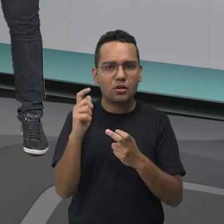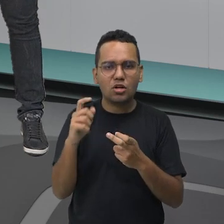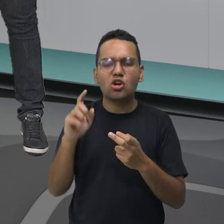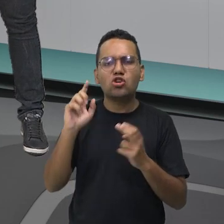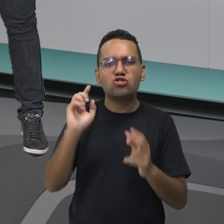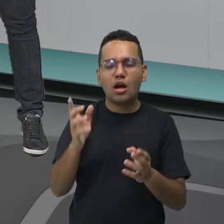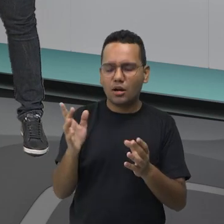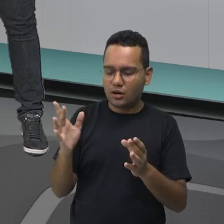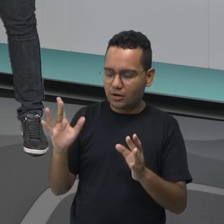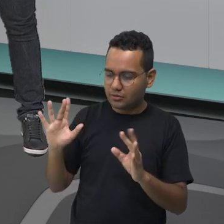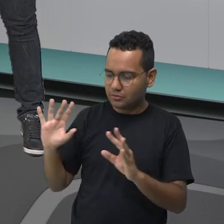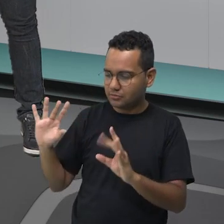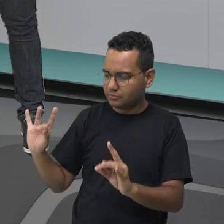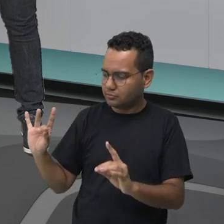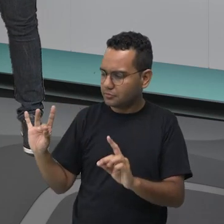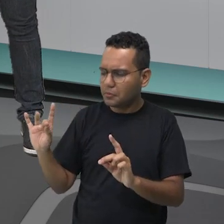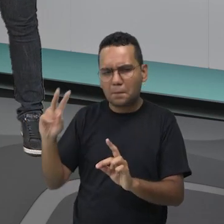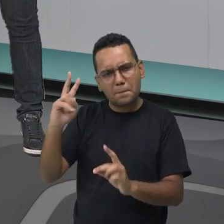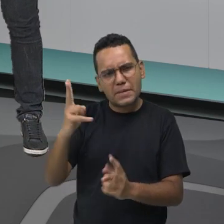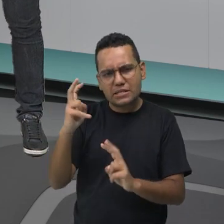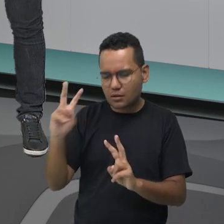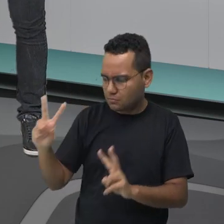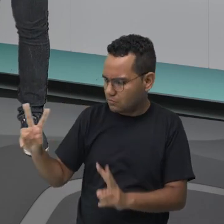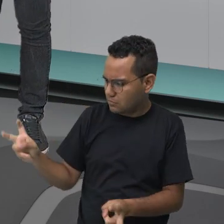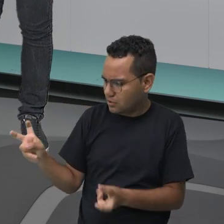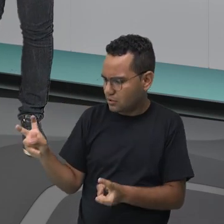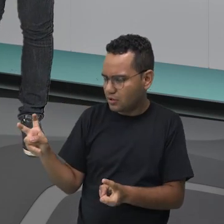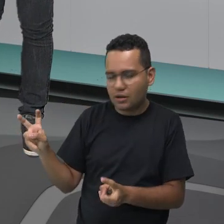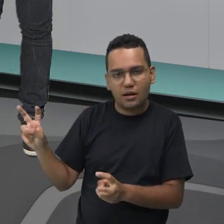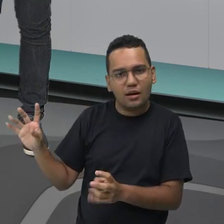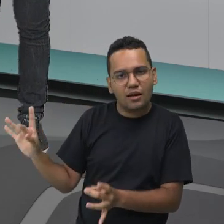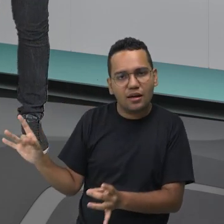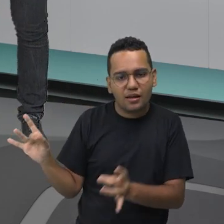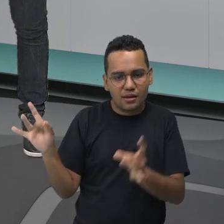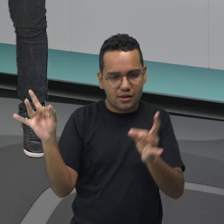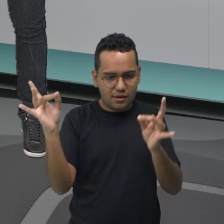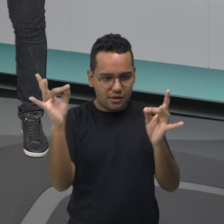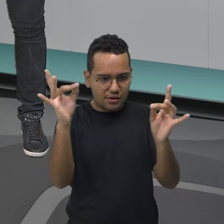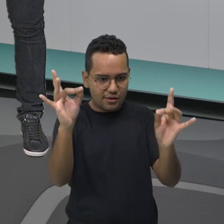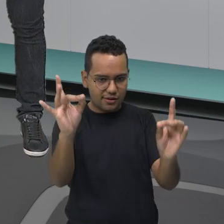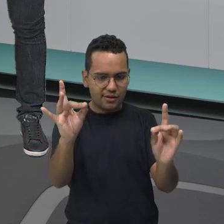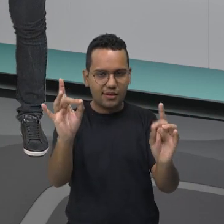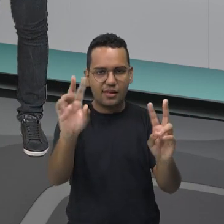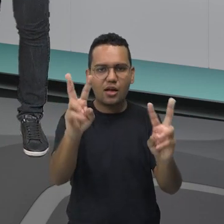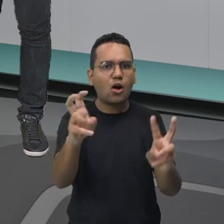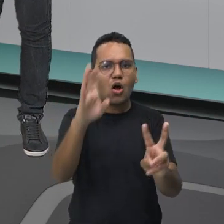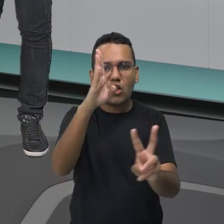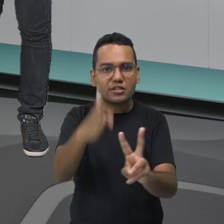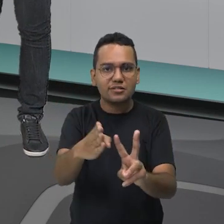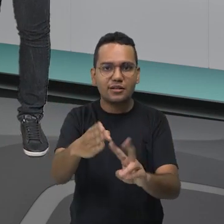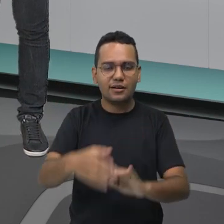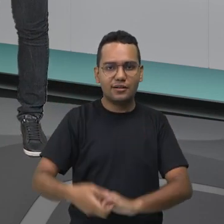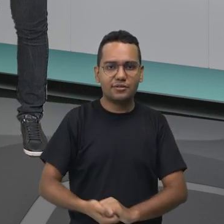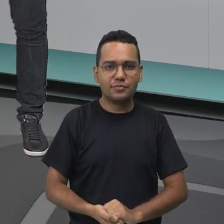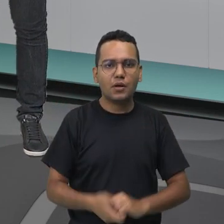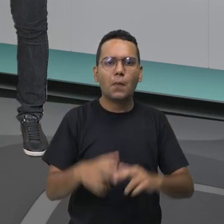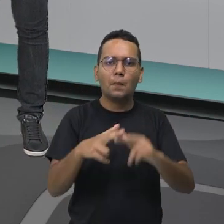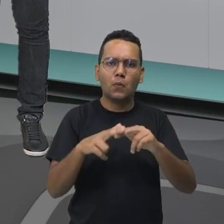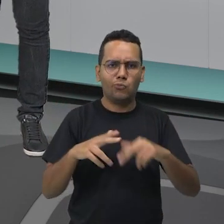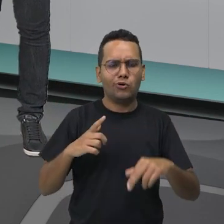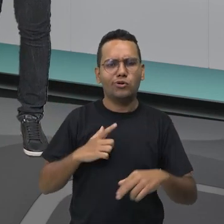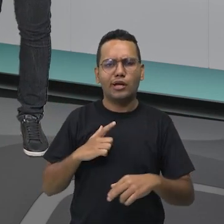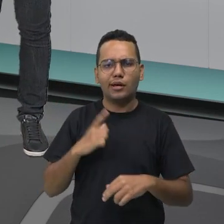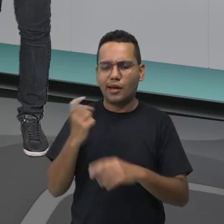colocado lá no texto do nosso resumo. Isso aqui é uma citação direta, é quando você pega as palavras